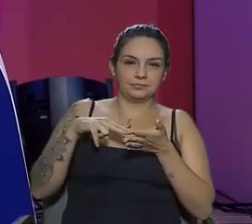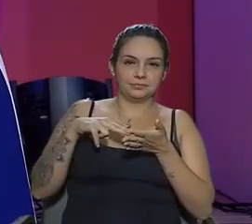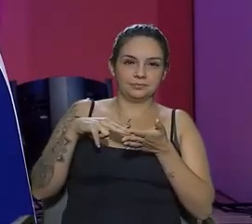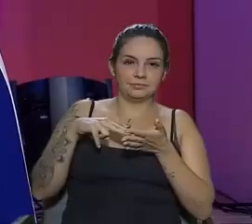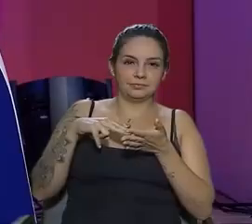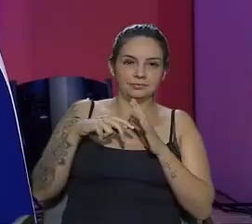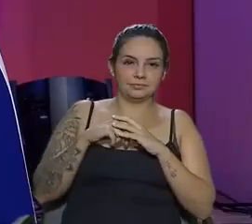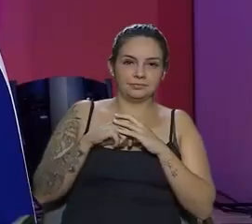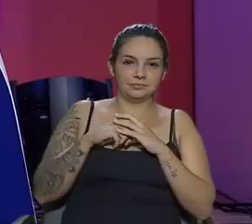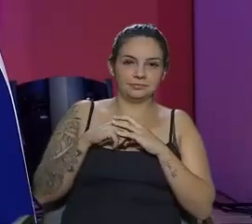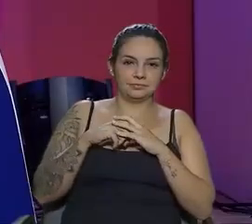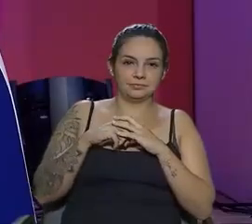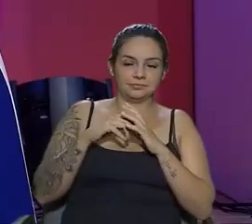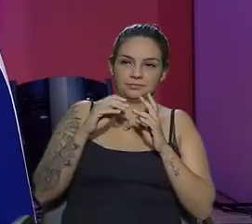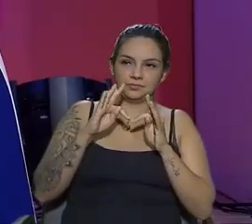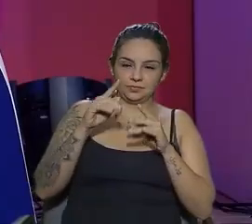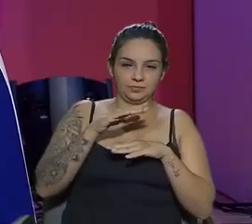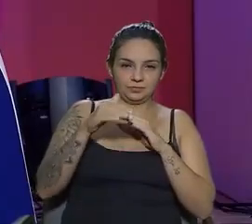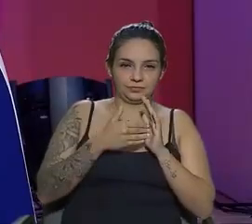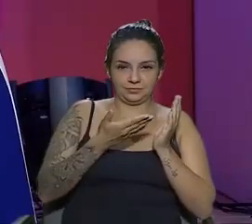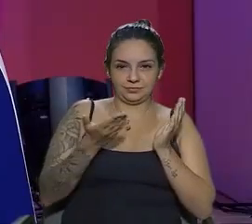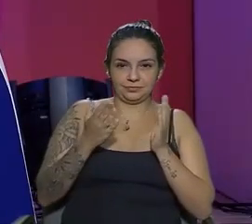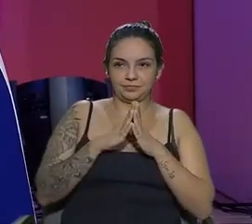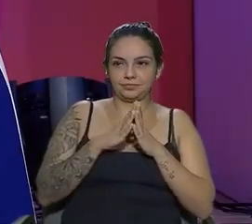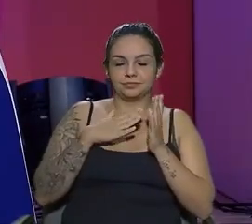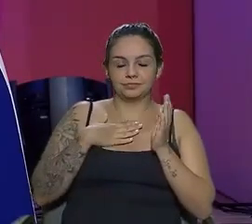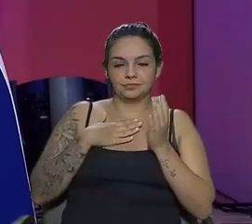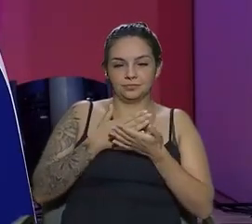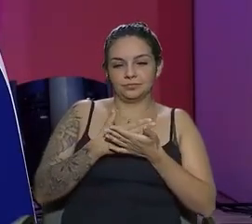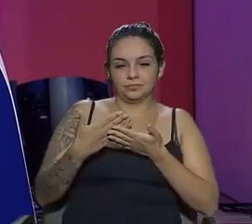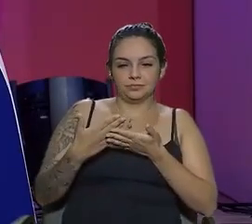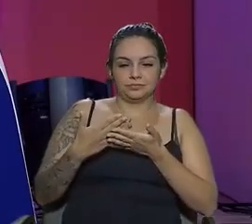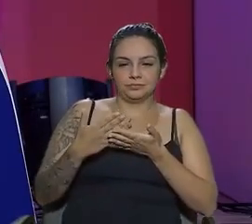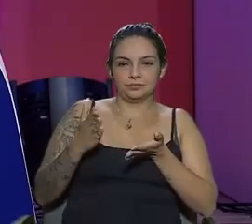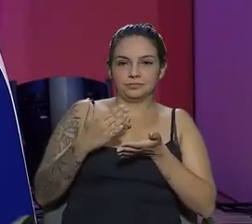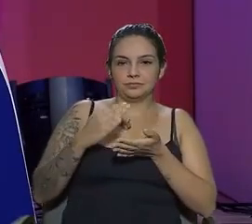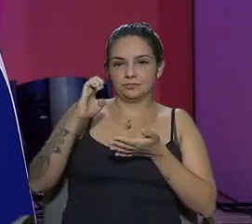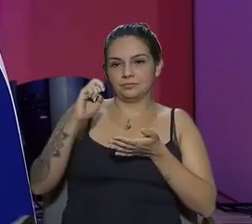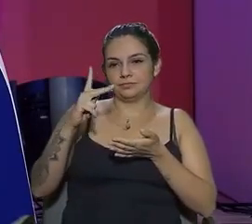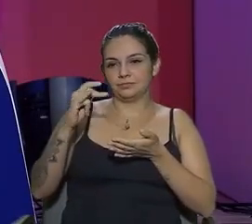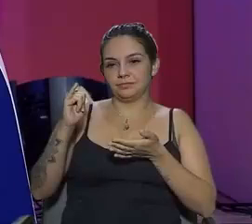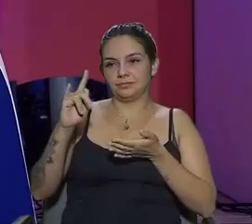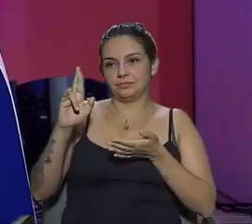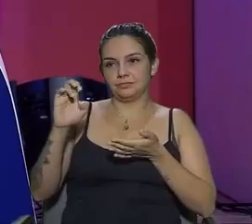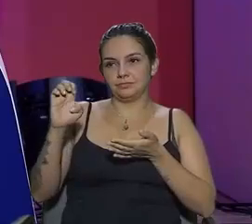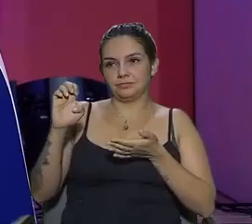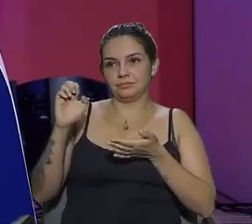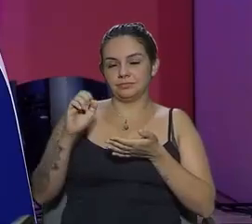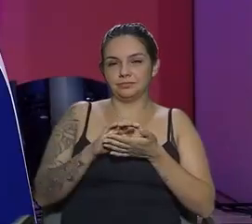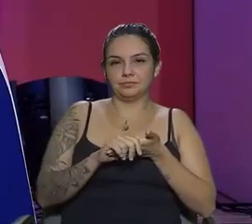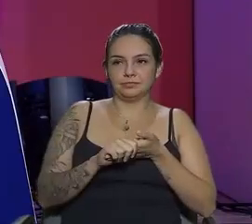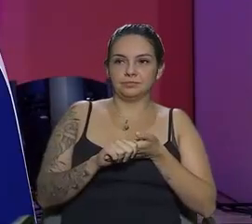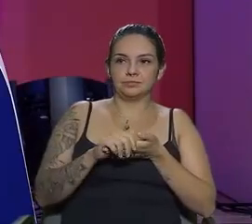leituras de todos vocês. Eu começo o livro com a epígrafe da mãe Estela